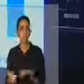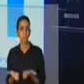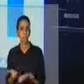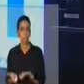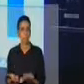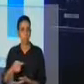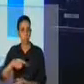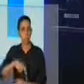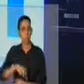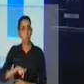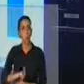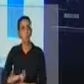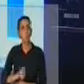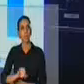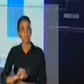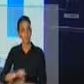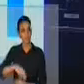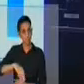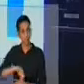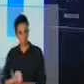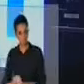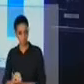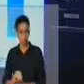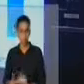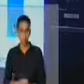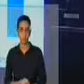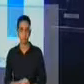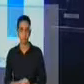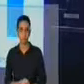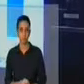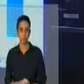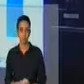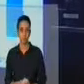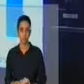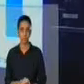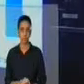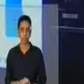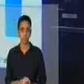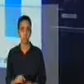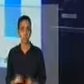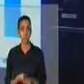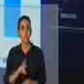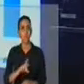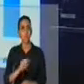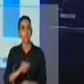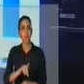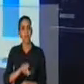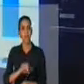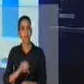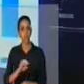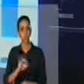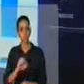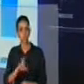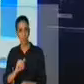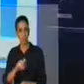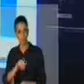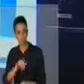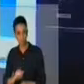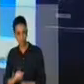de 2010 a 2016. Os procedimentos de radioterapia, nós crescemos